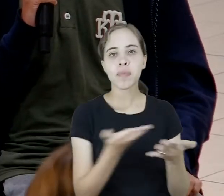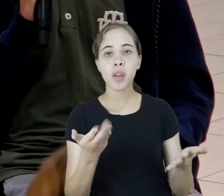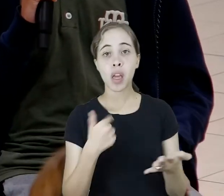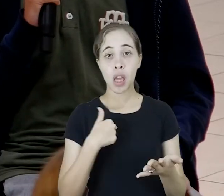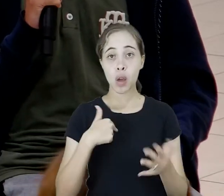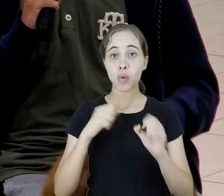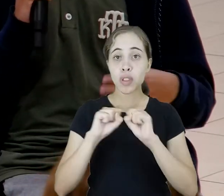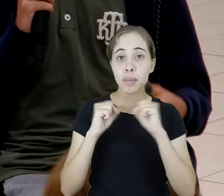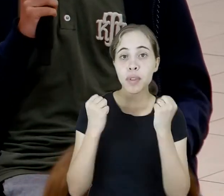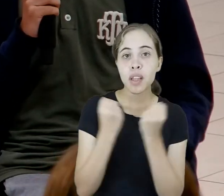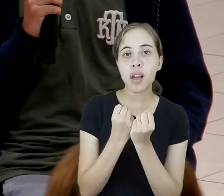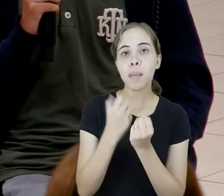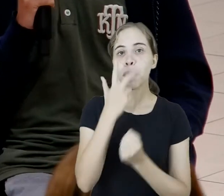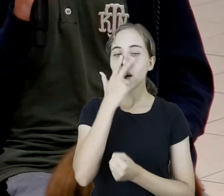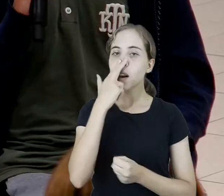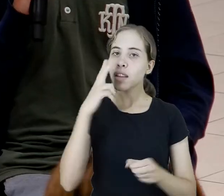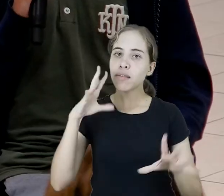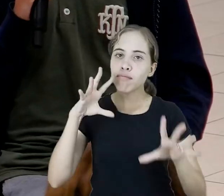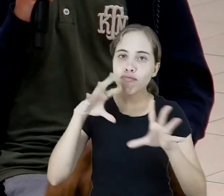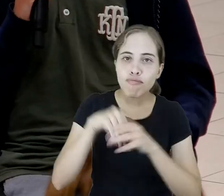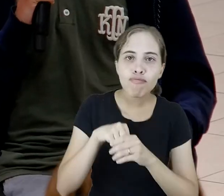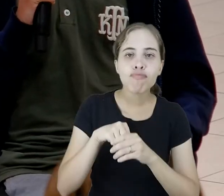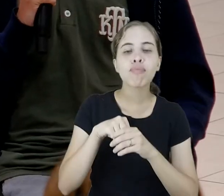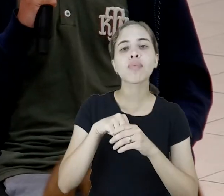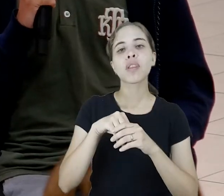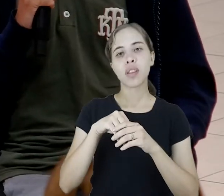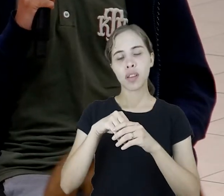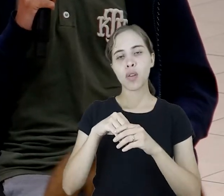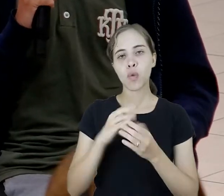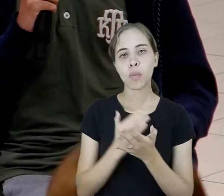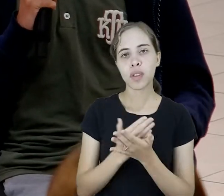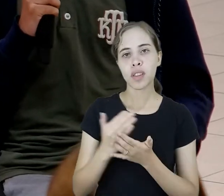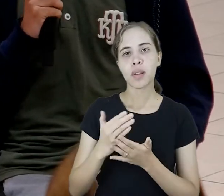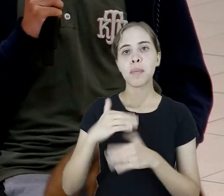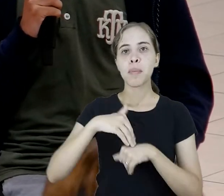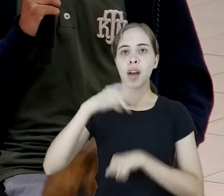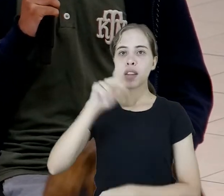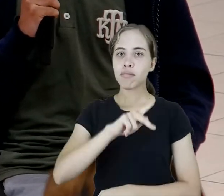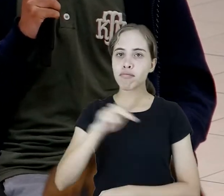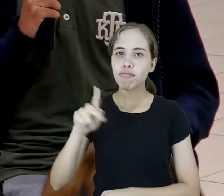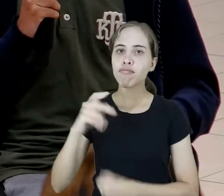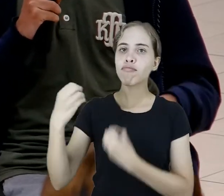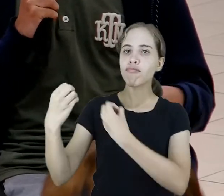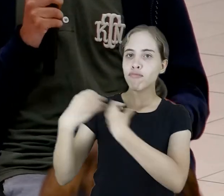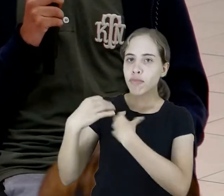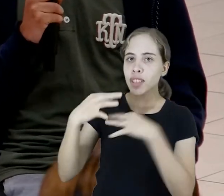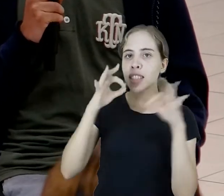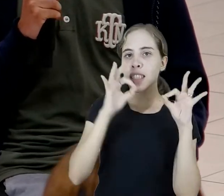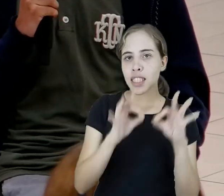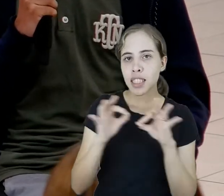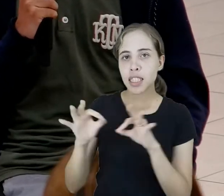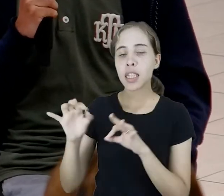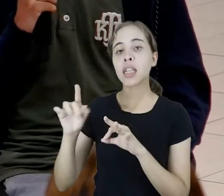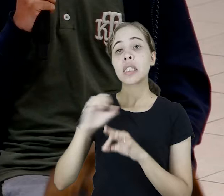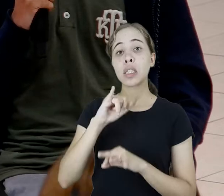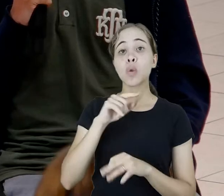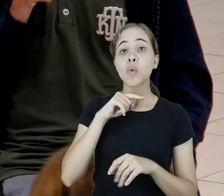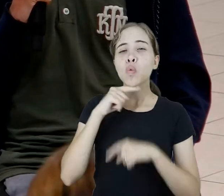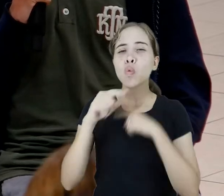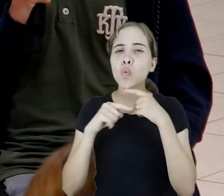seminário, parecia que eu era um deles. Os professores, eles ensinavam certinho. Se você tivesse uma pergunta, eles